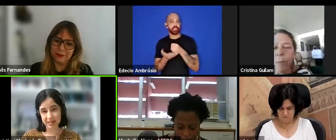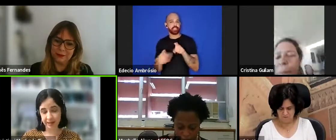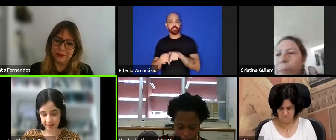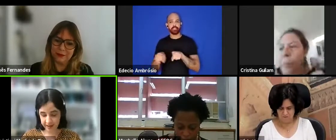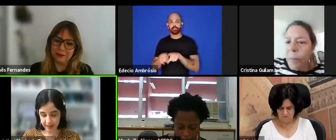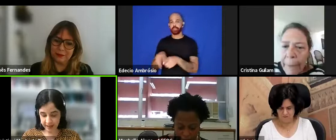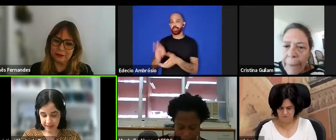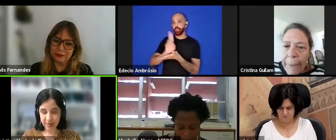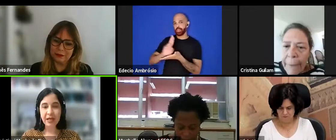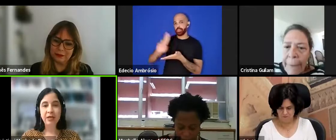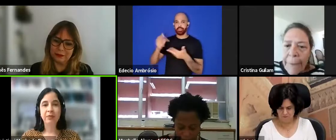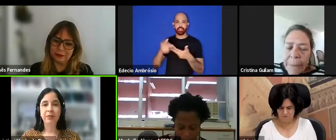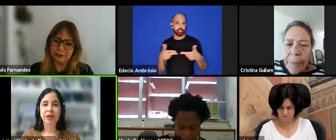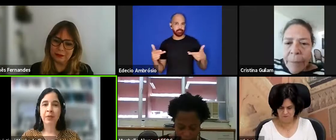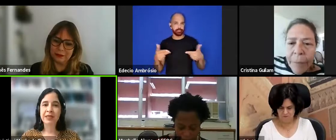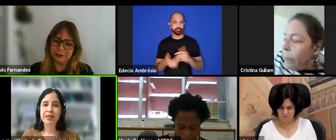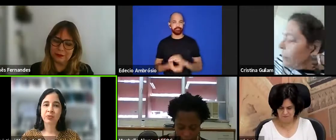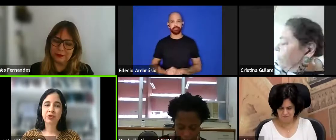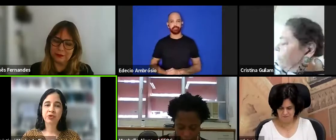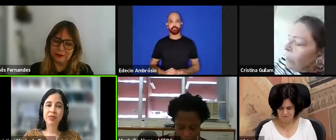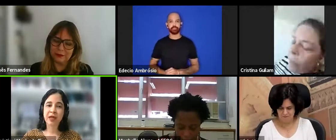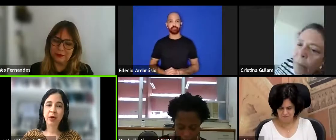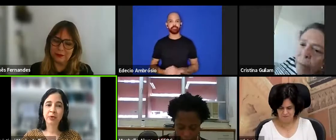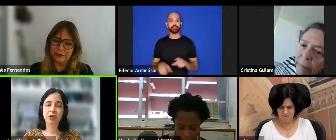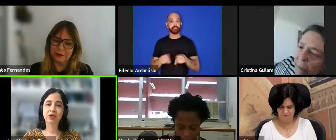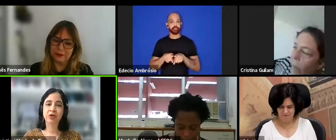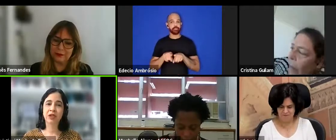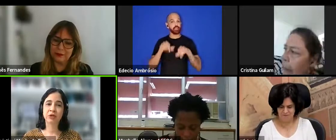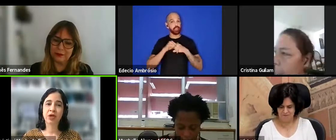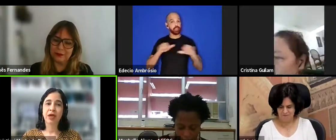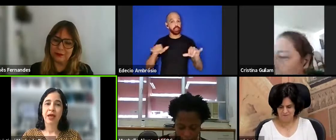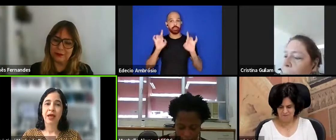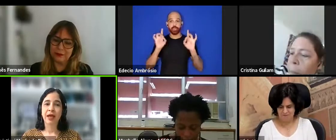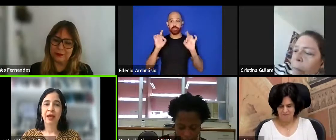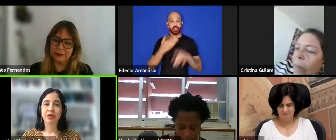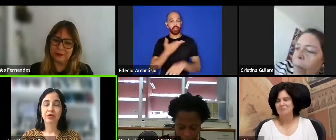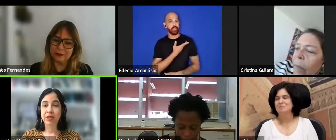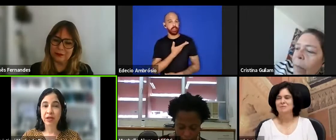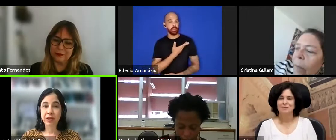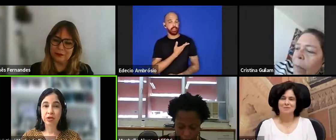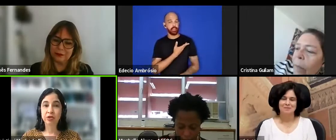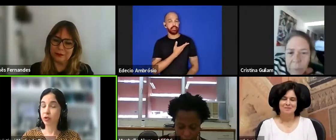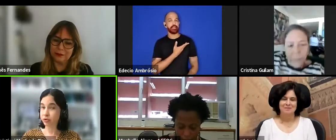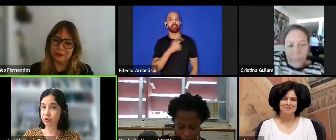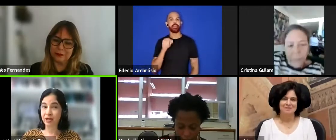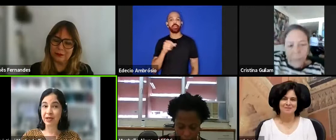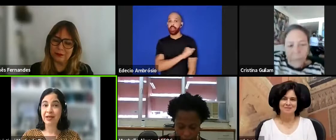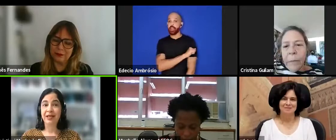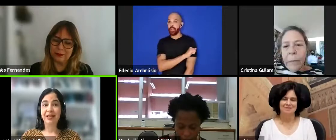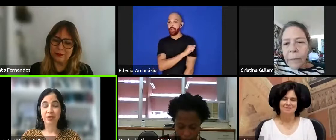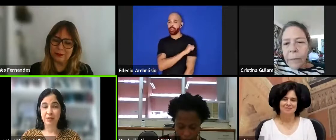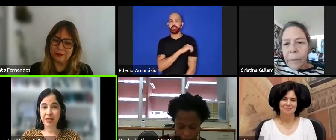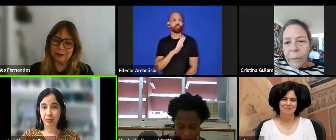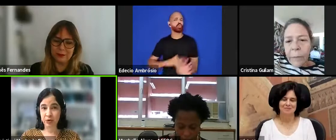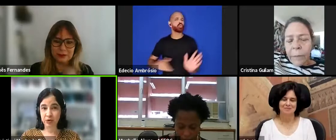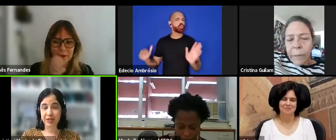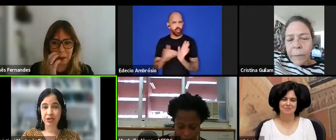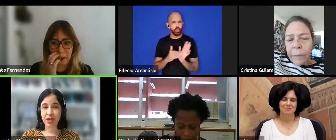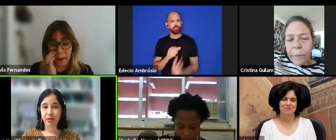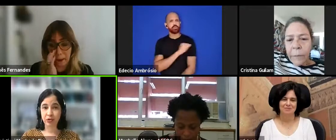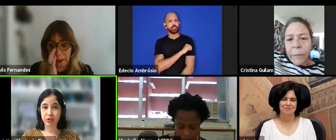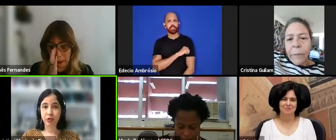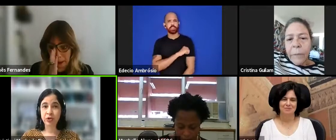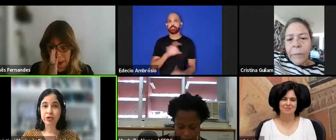universidades, etc. Também queria mandar uma mensagem muito especial para os nossos queridos estudantes, todos, né, em especial